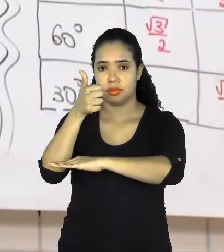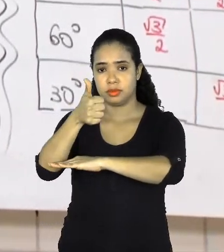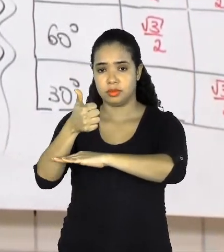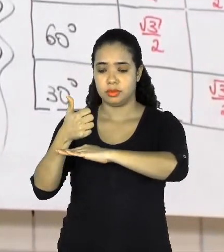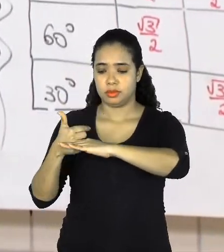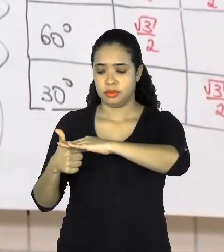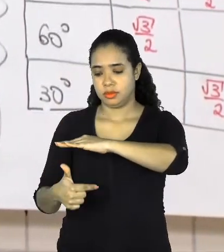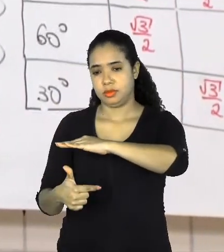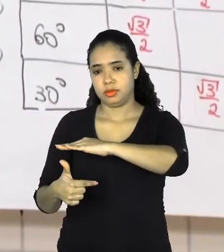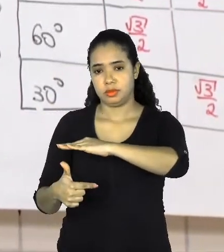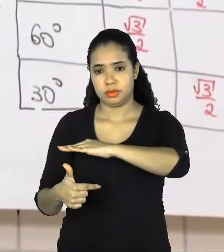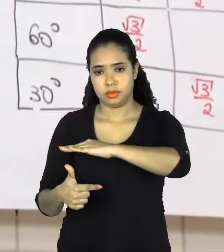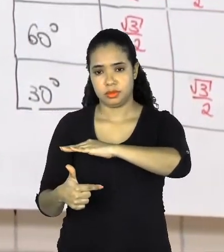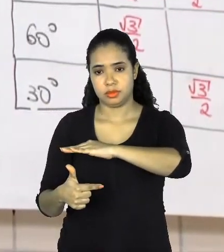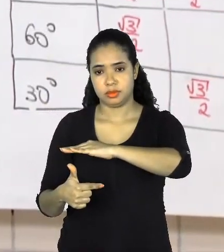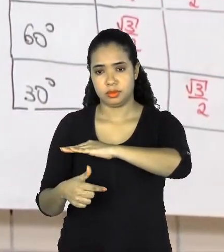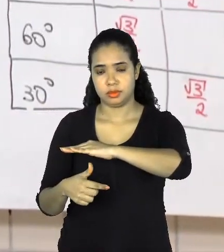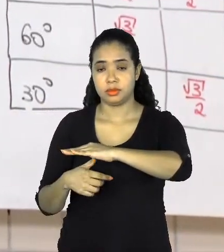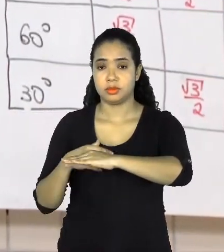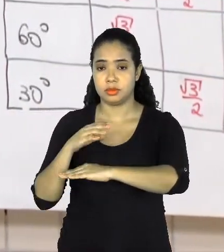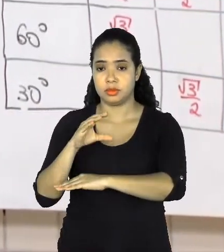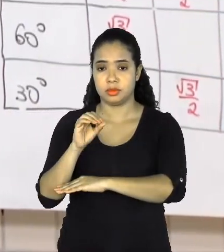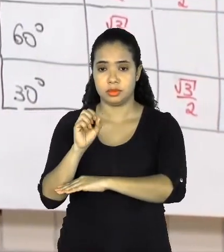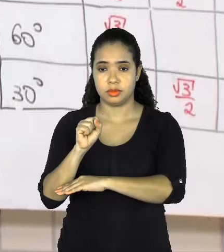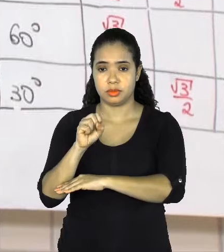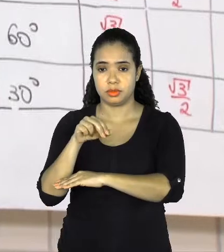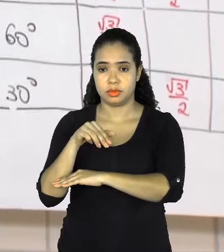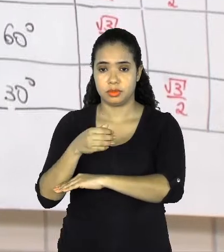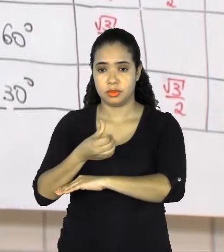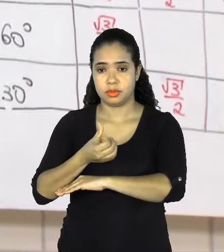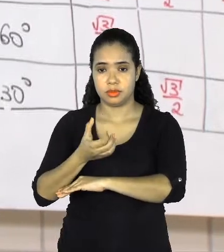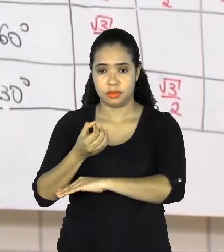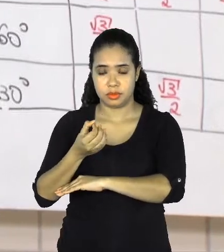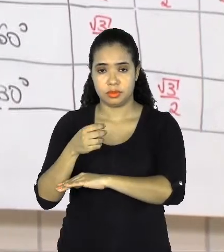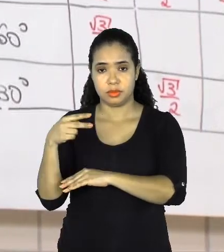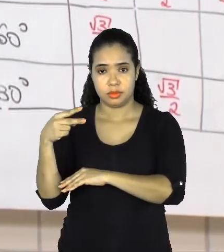é igual ao seno de 30, porque 30 mais 60,